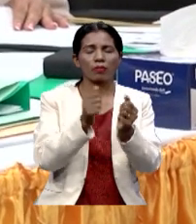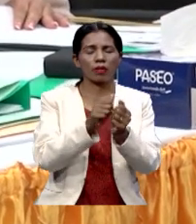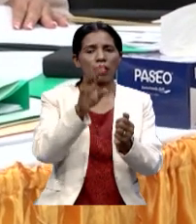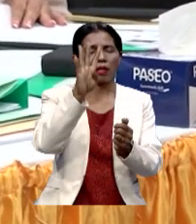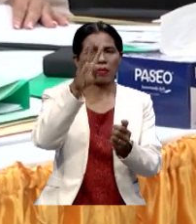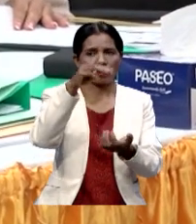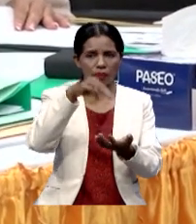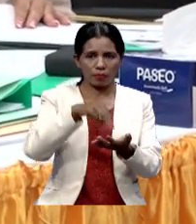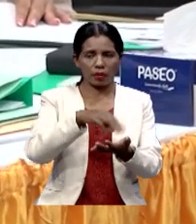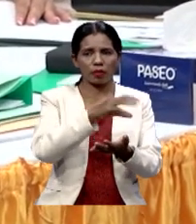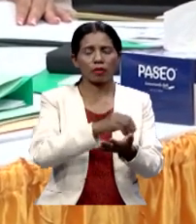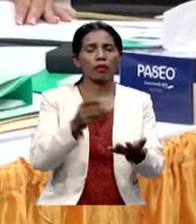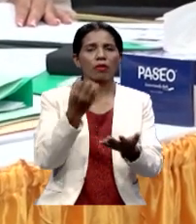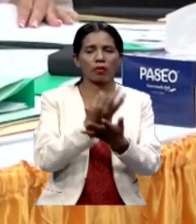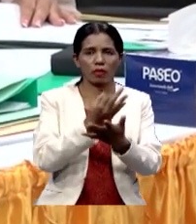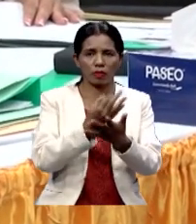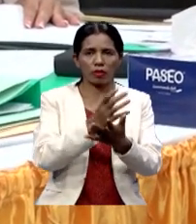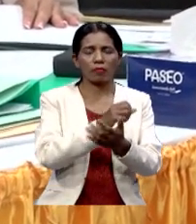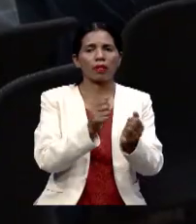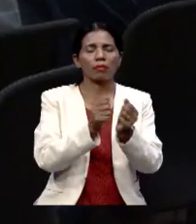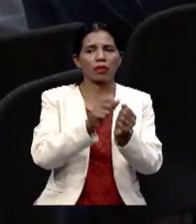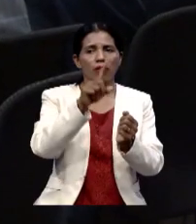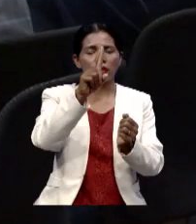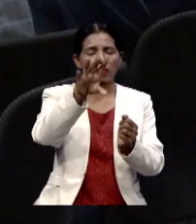ba categoria salário vencimento reun atos a 13